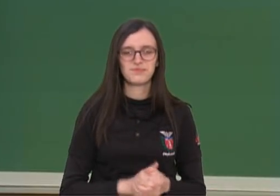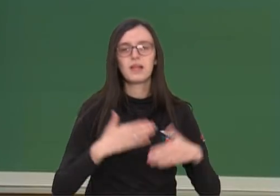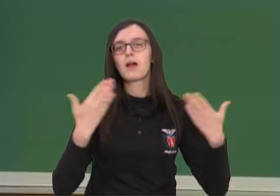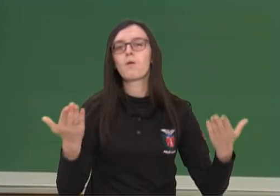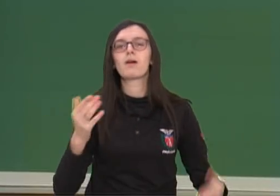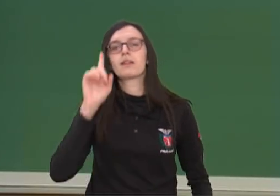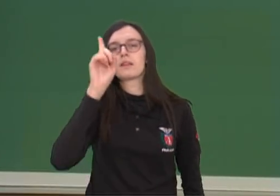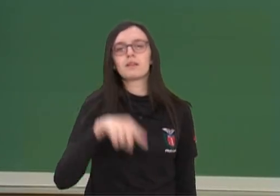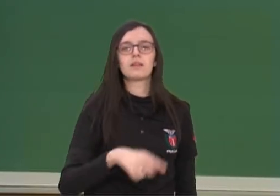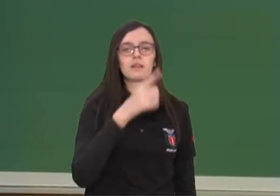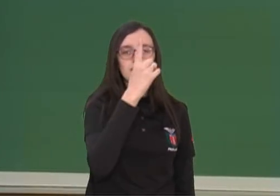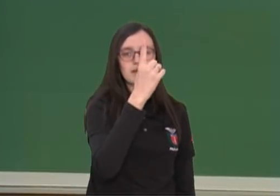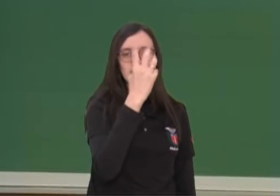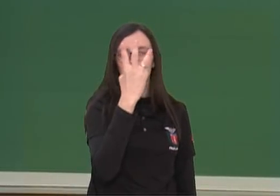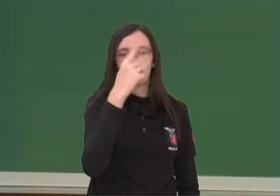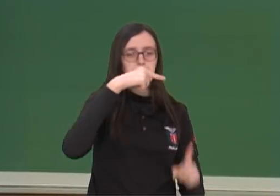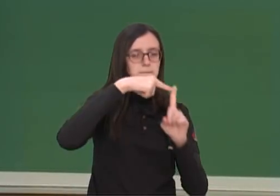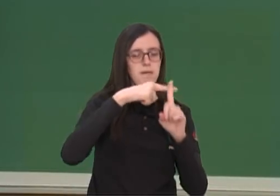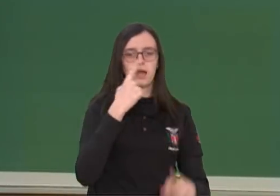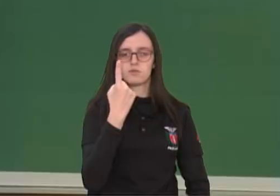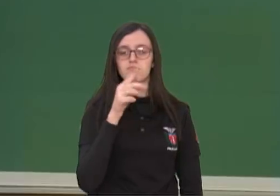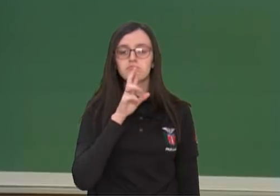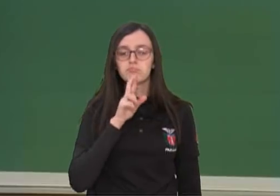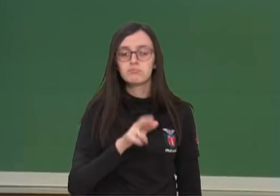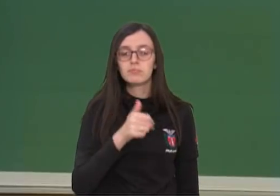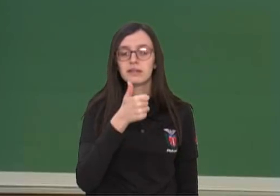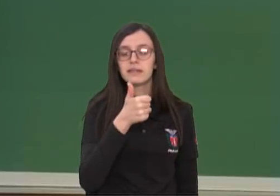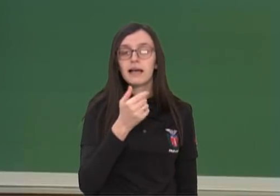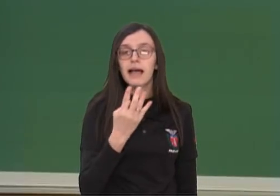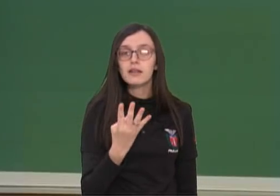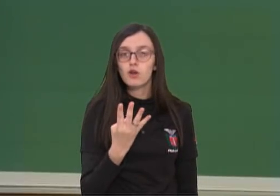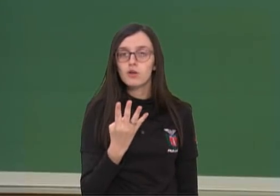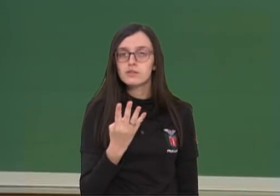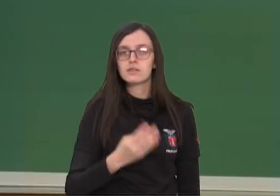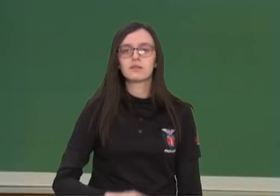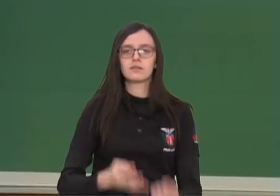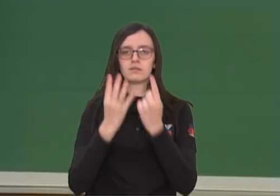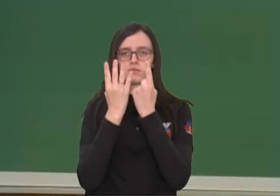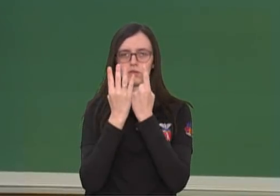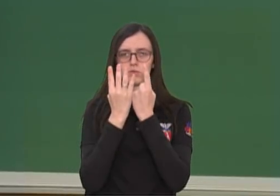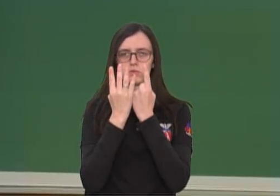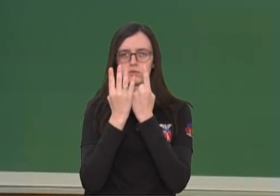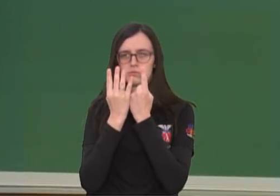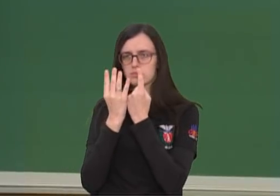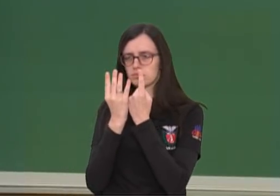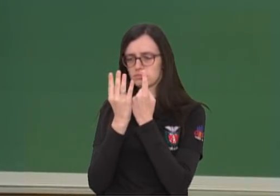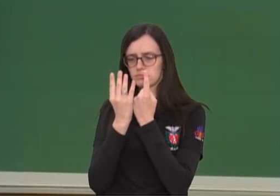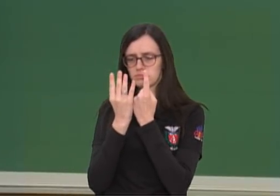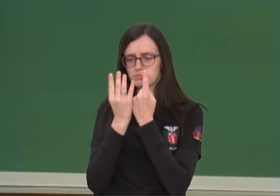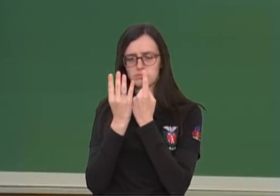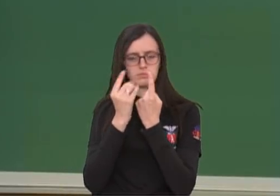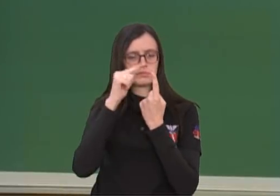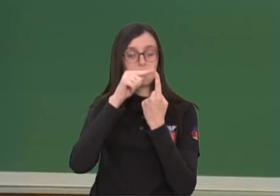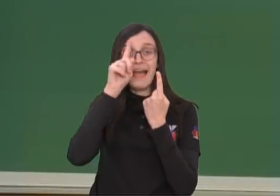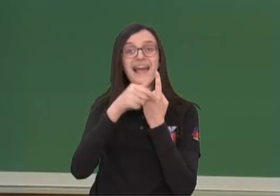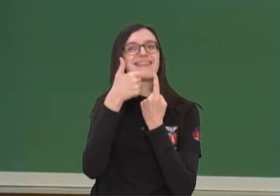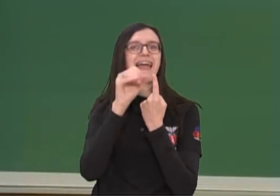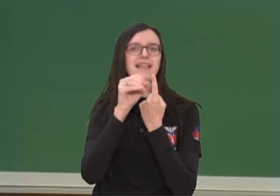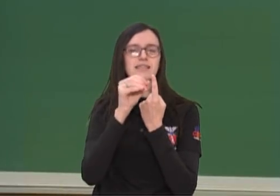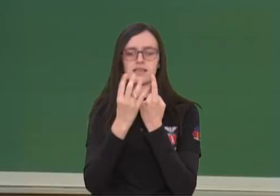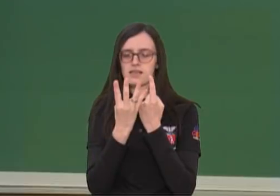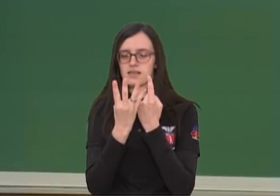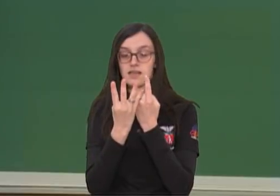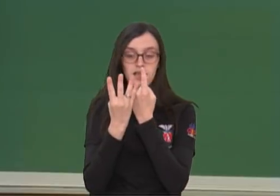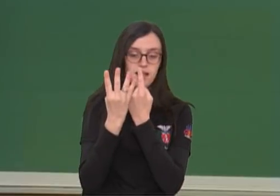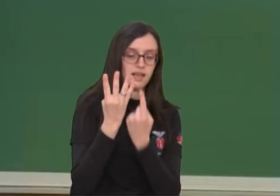faço 13 mais 1, 14, esse algarismo 1, que tem valor 10, se transforma em